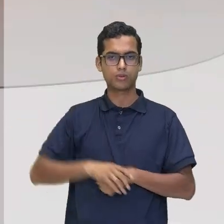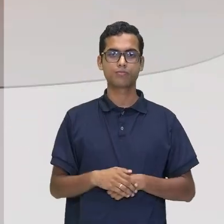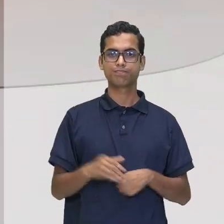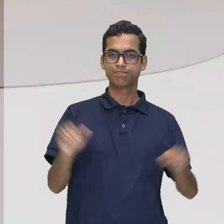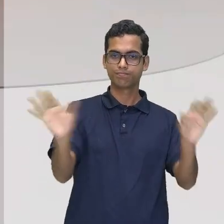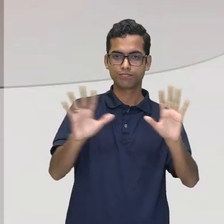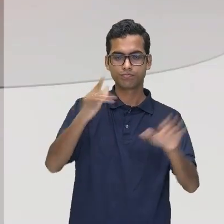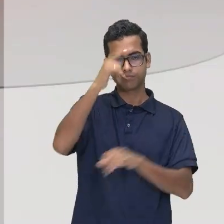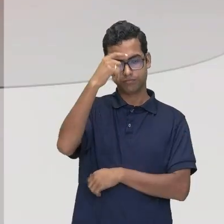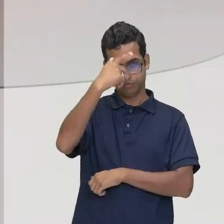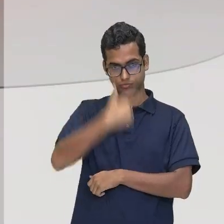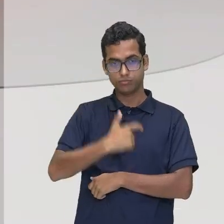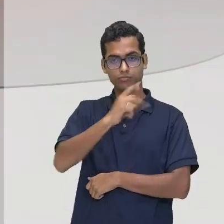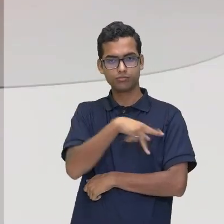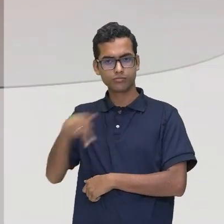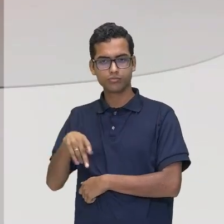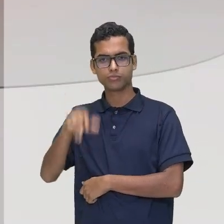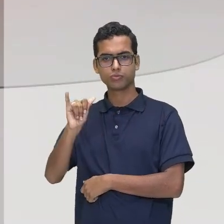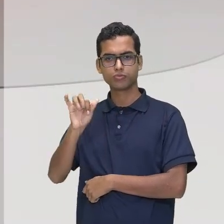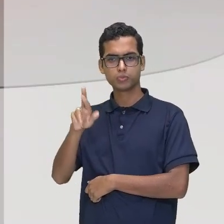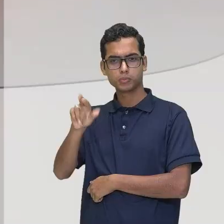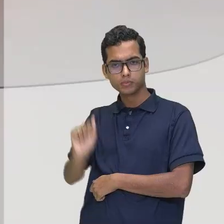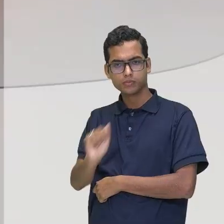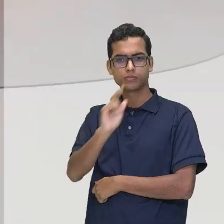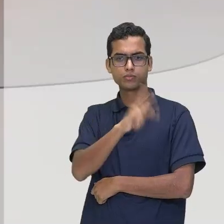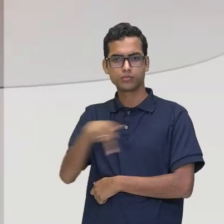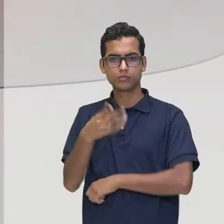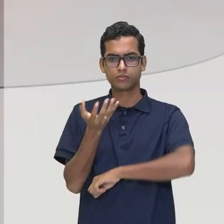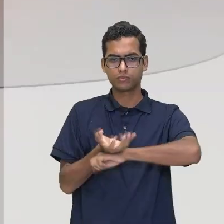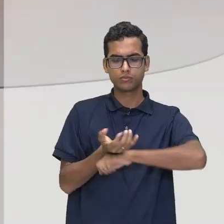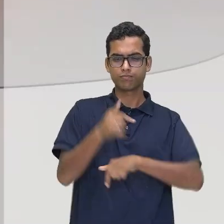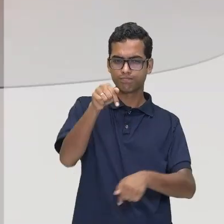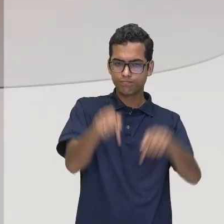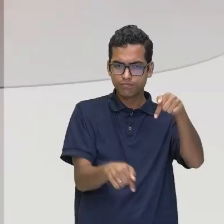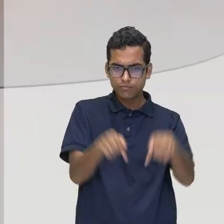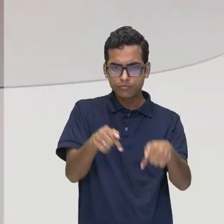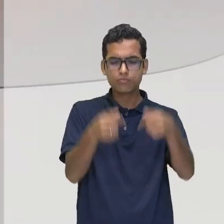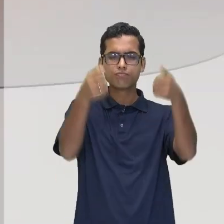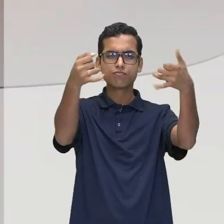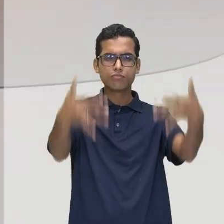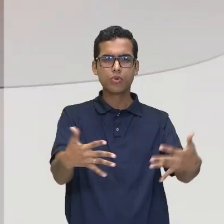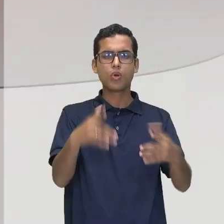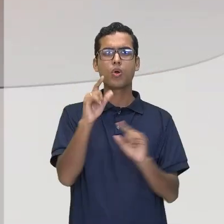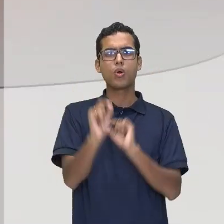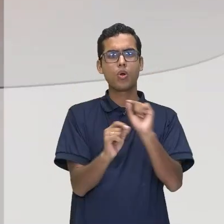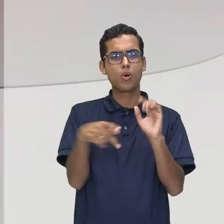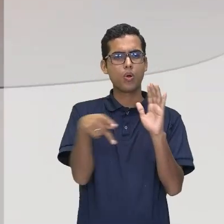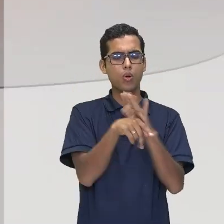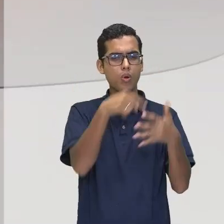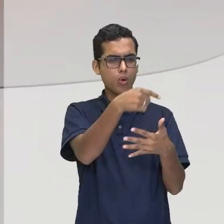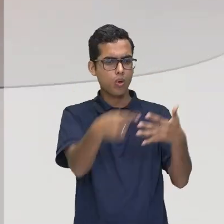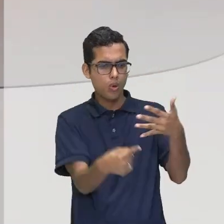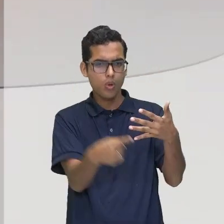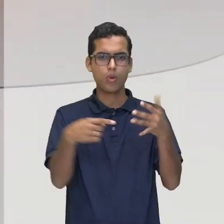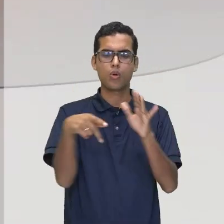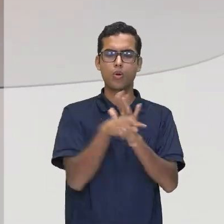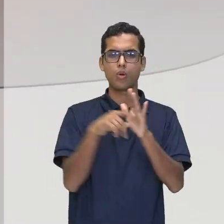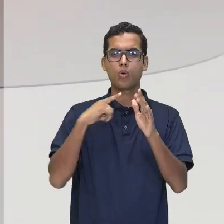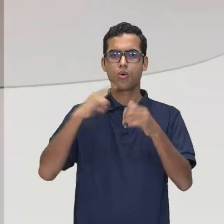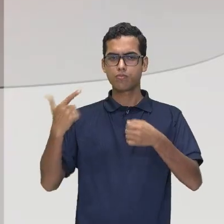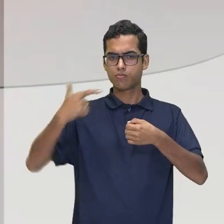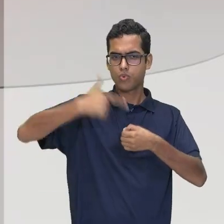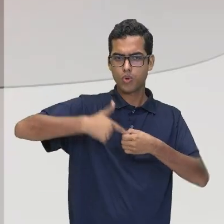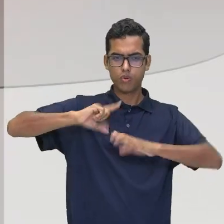Olá, sou a professora Yara, professora de Química, e vou falar um pouquinho para vocês sobre a formação dos combustíveis fósseis. Os